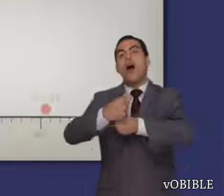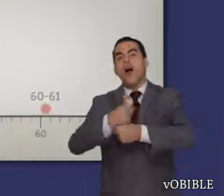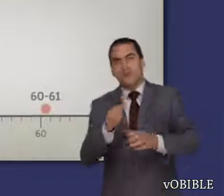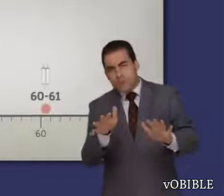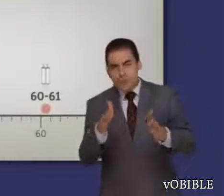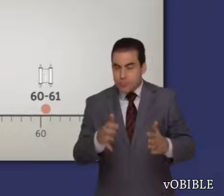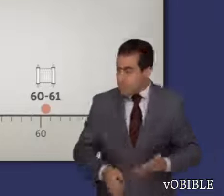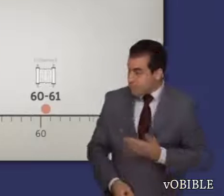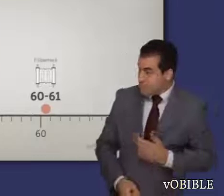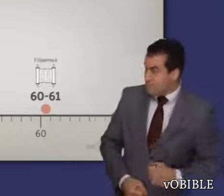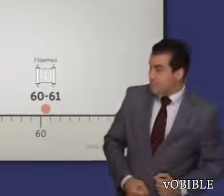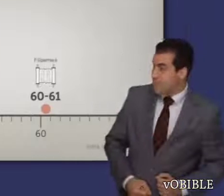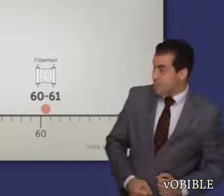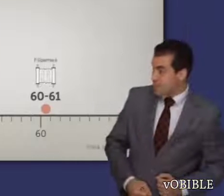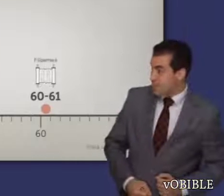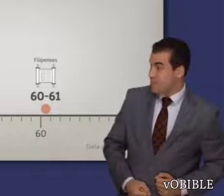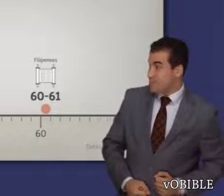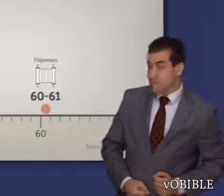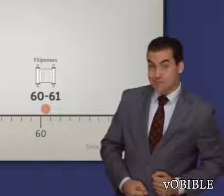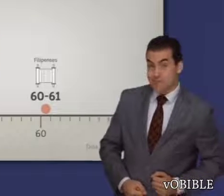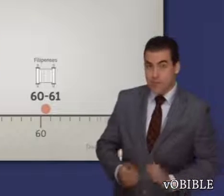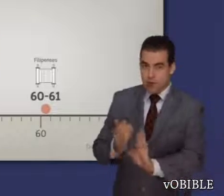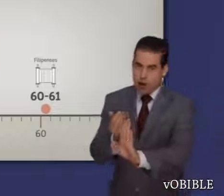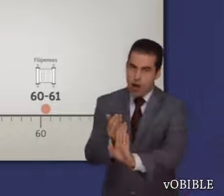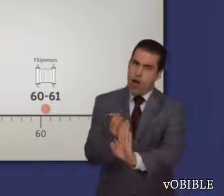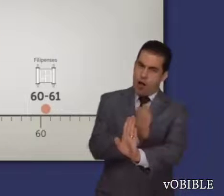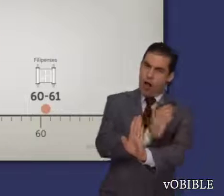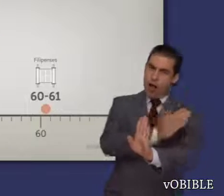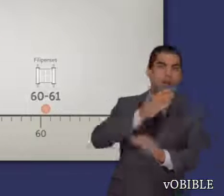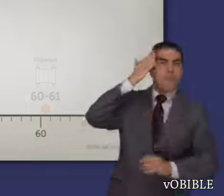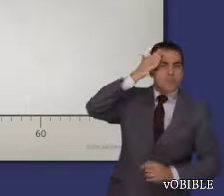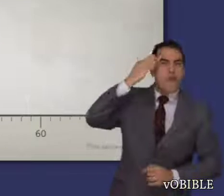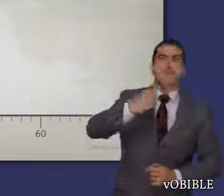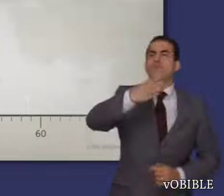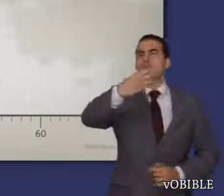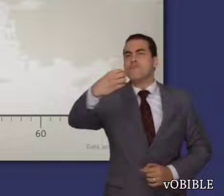Ele escreveu essa carta por volta do ano 60 ou 61.